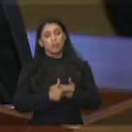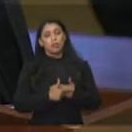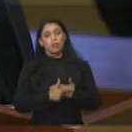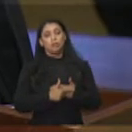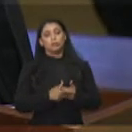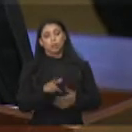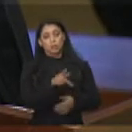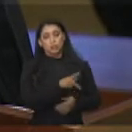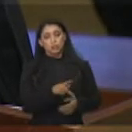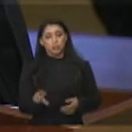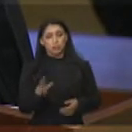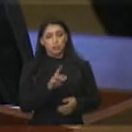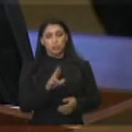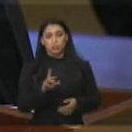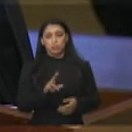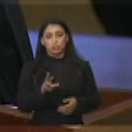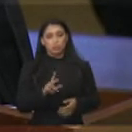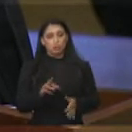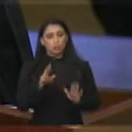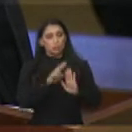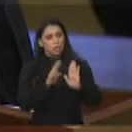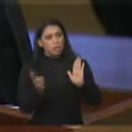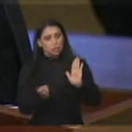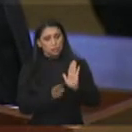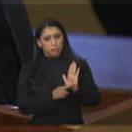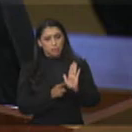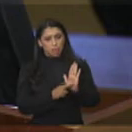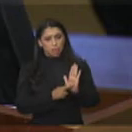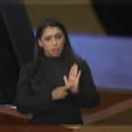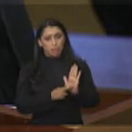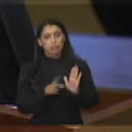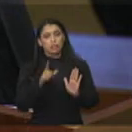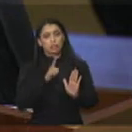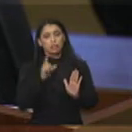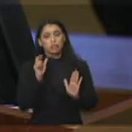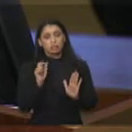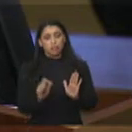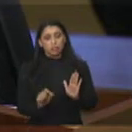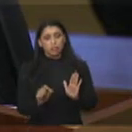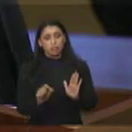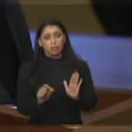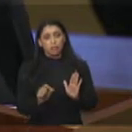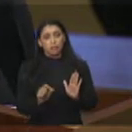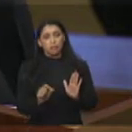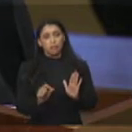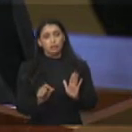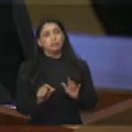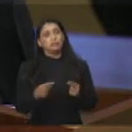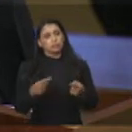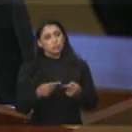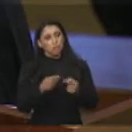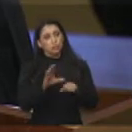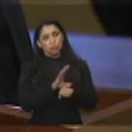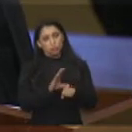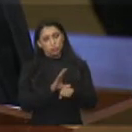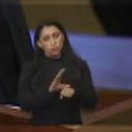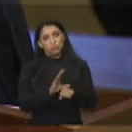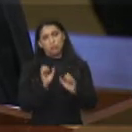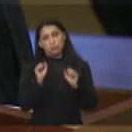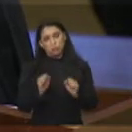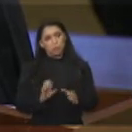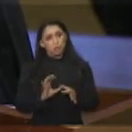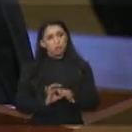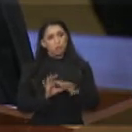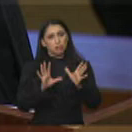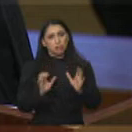perfil não regulamentar, cujo fundamento de validade repousa diretamente na Constituição.